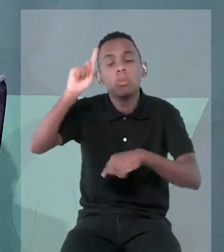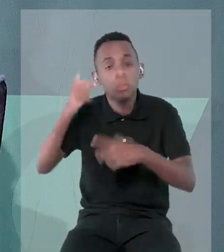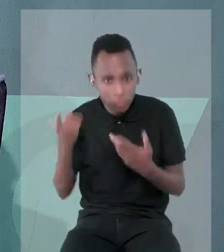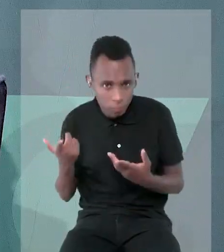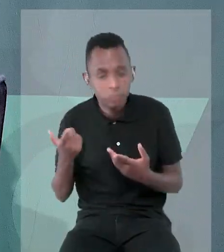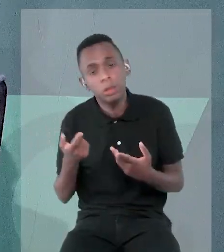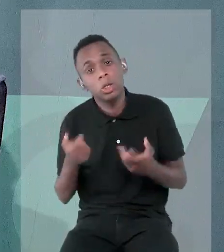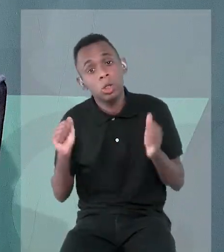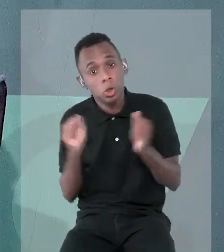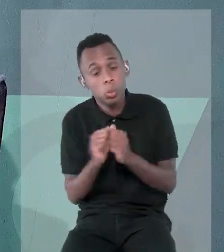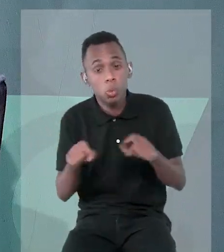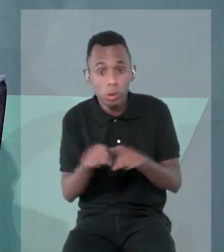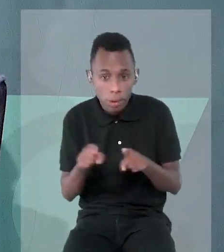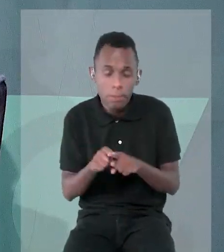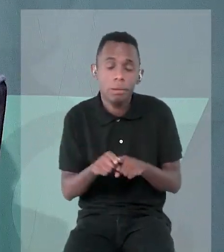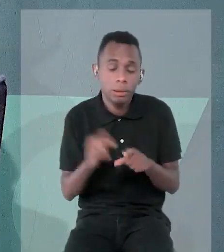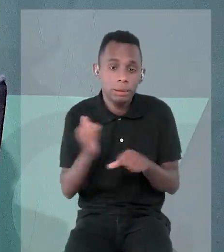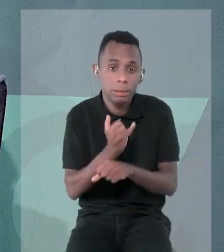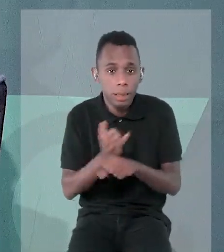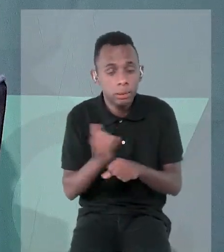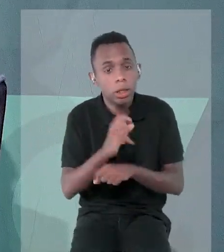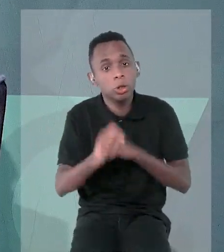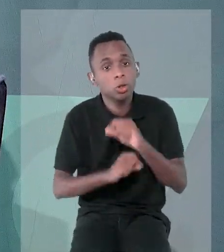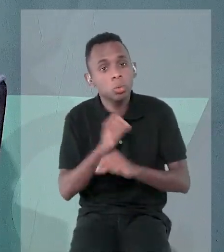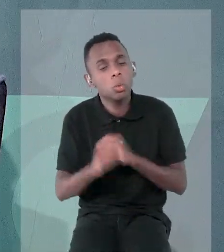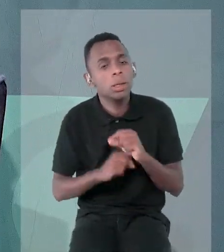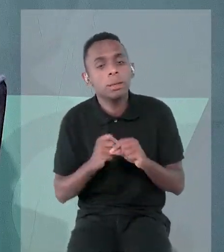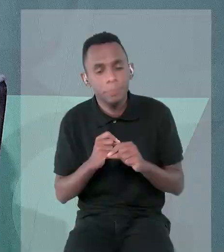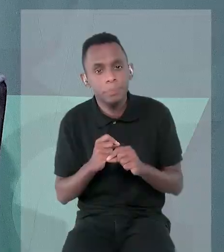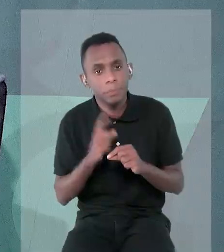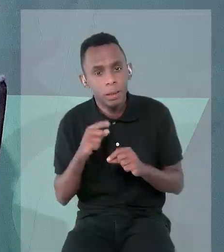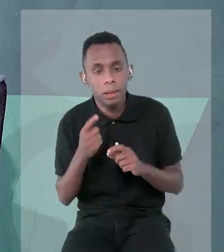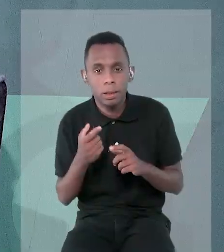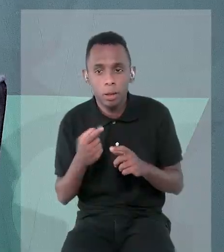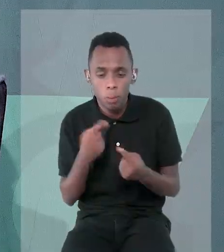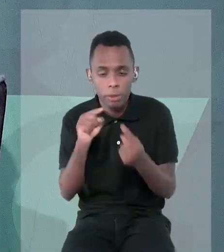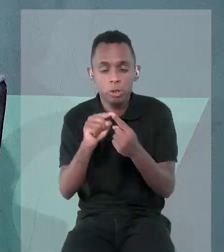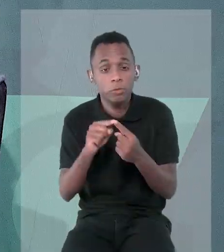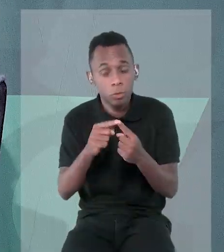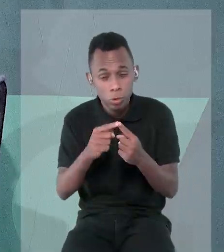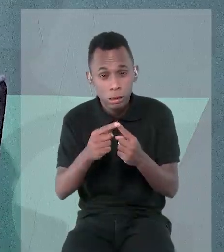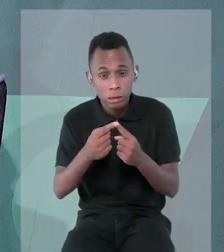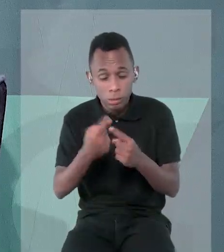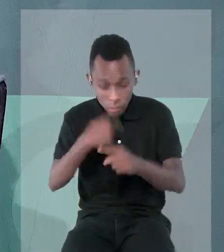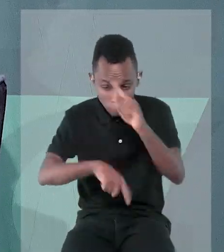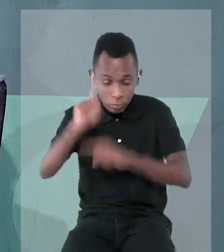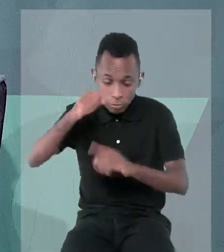e junto com isso nós estamos também trazendo uma camada de transformação mais profunda